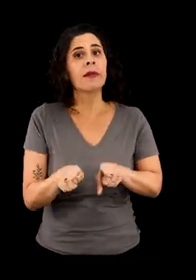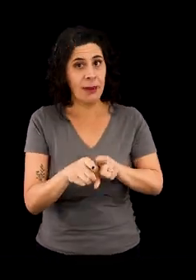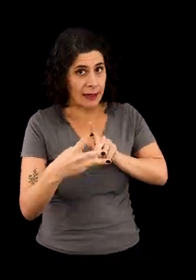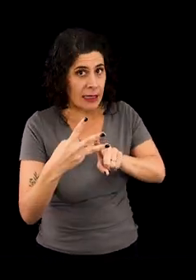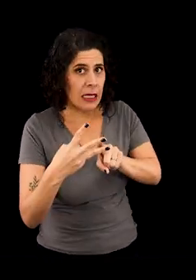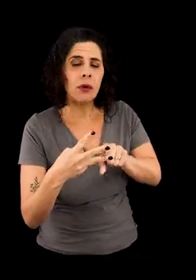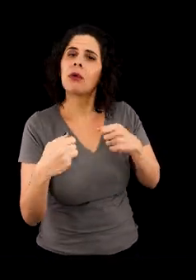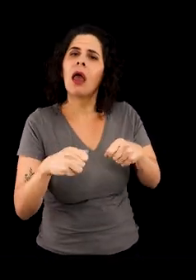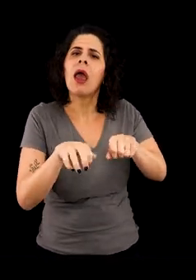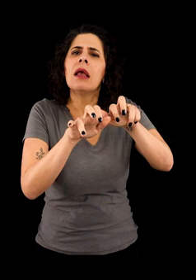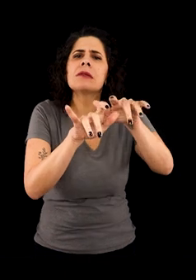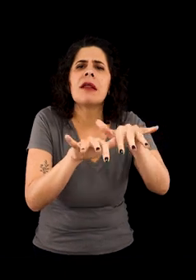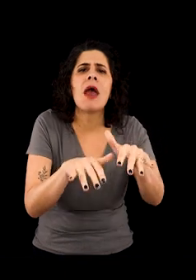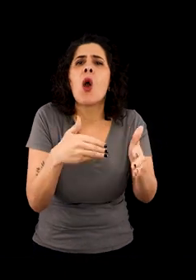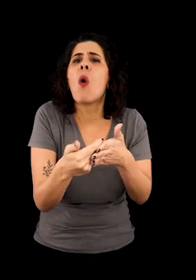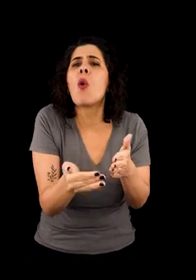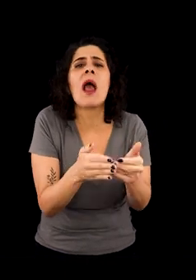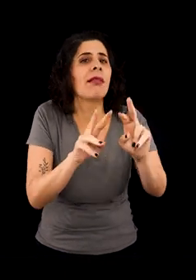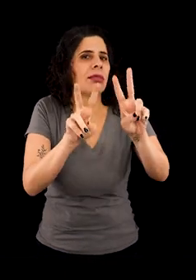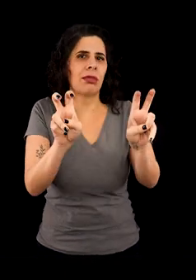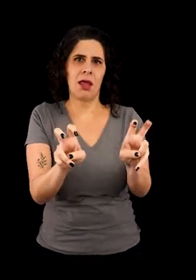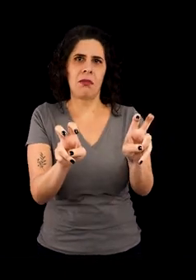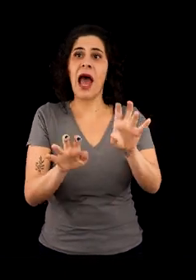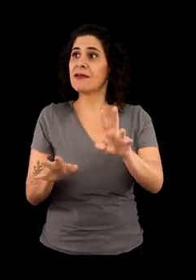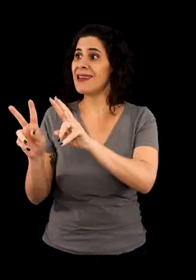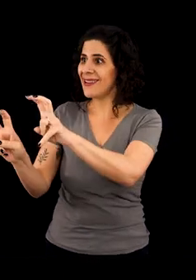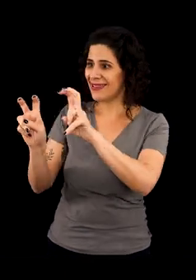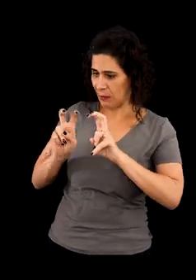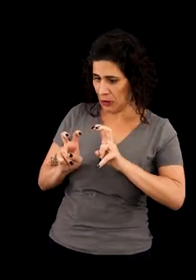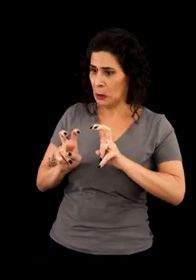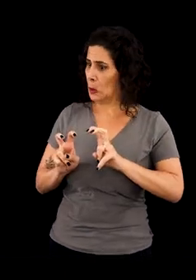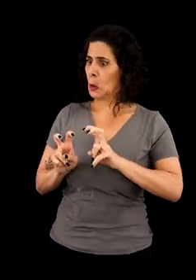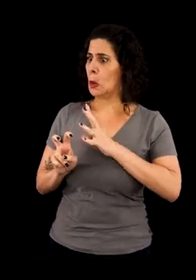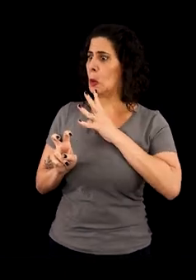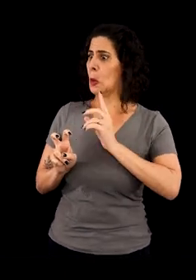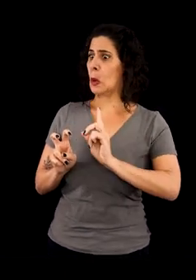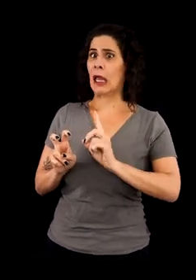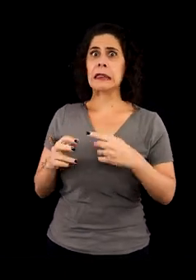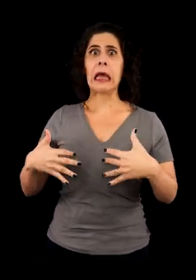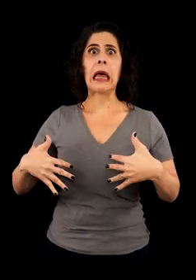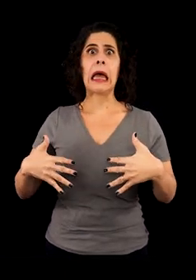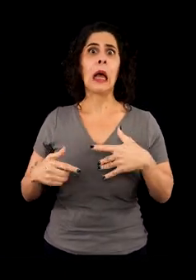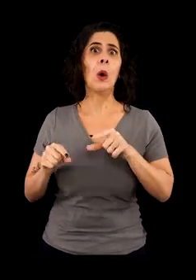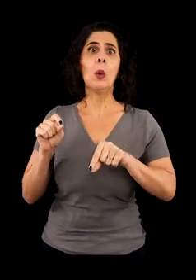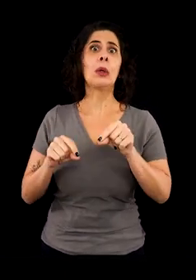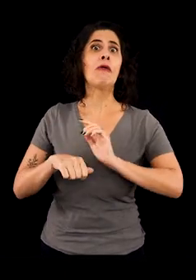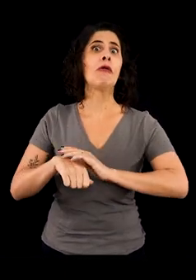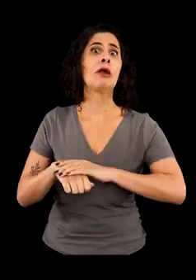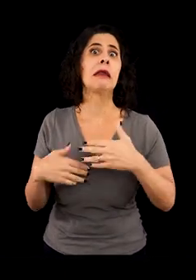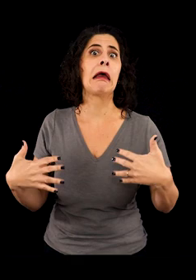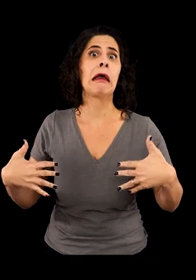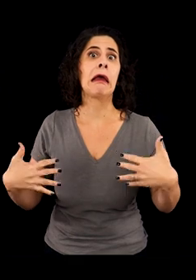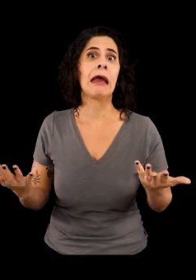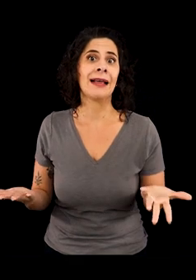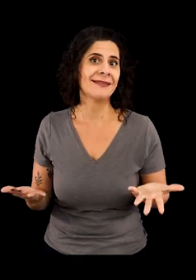qualquer coisa. Porque vem uma pauta que você nunca ouviu falar, você diz: e agora? E